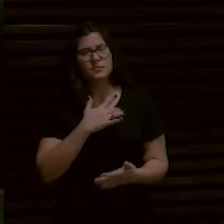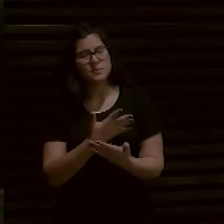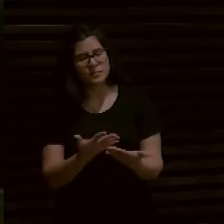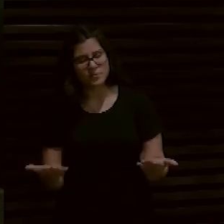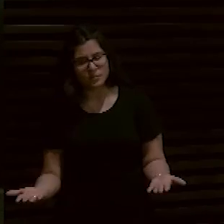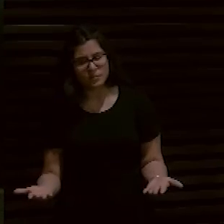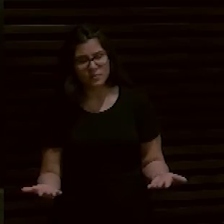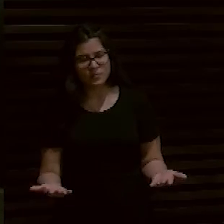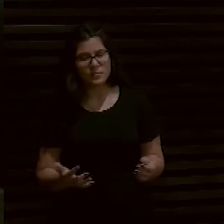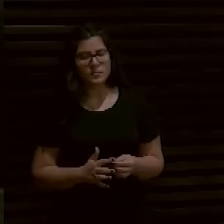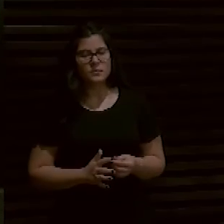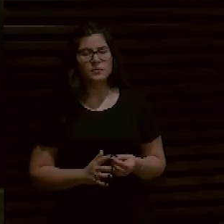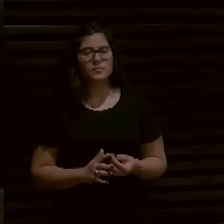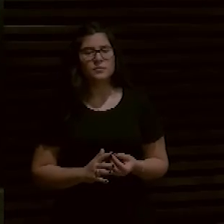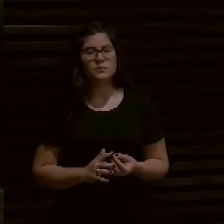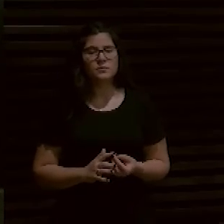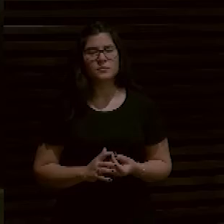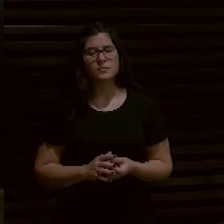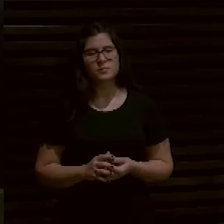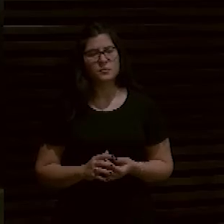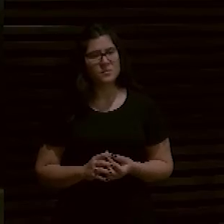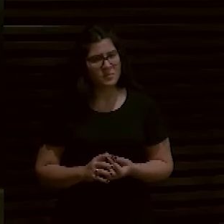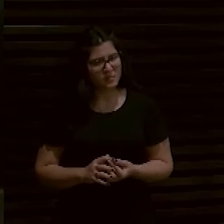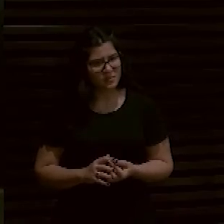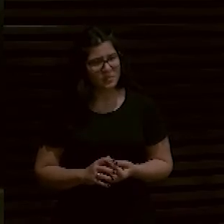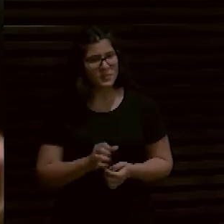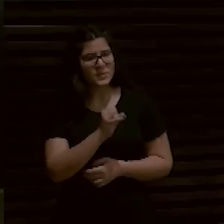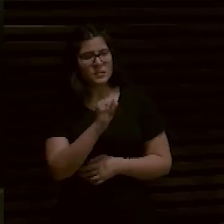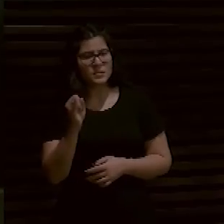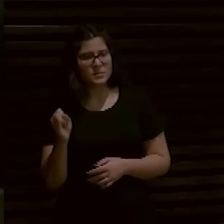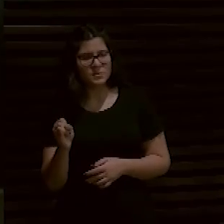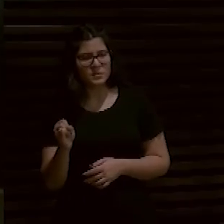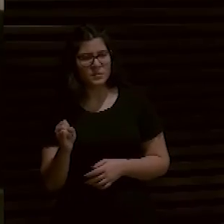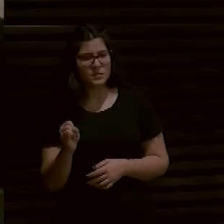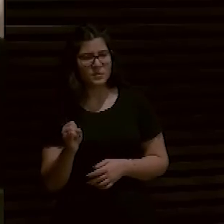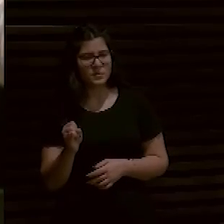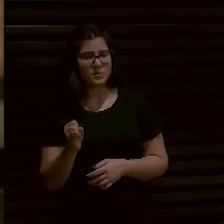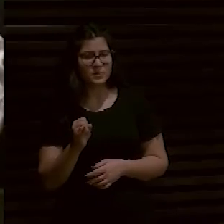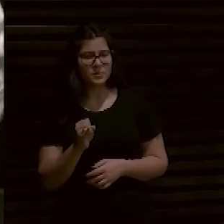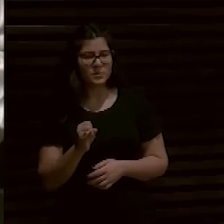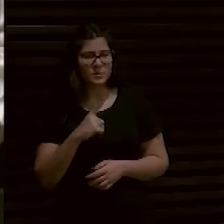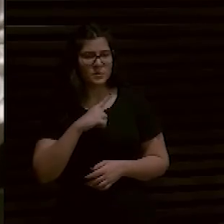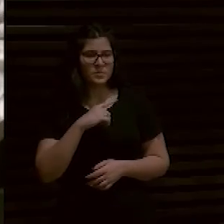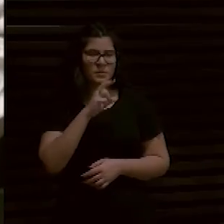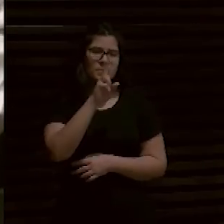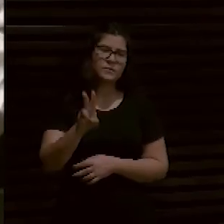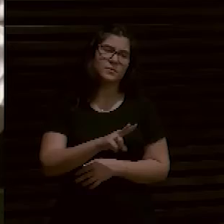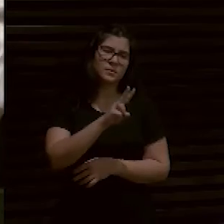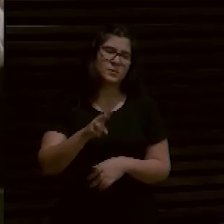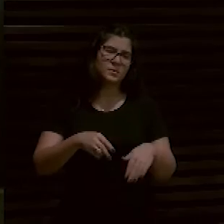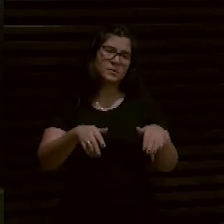ele é levado a ter uma visão do trono do Senhor. Aí o que Isaías fala? Ai de mim, que sou homem